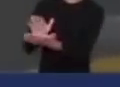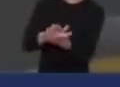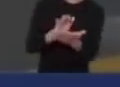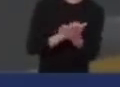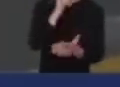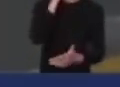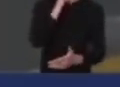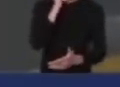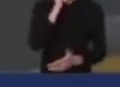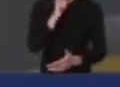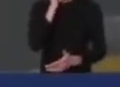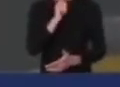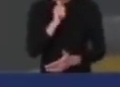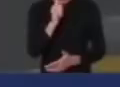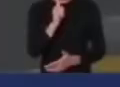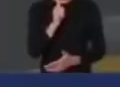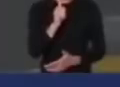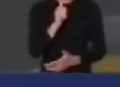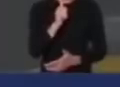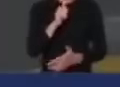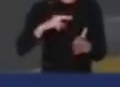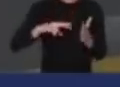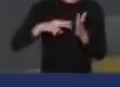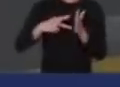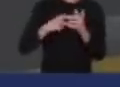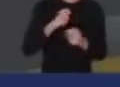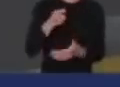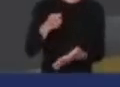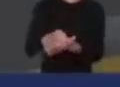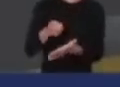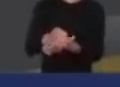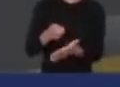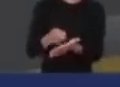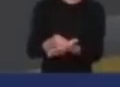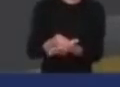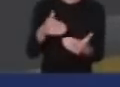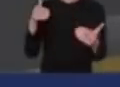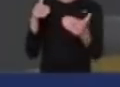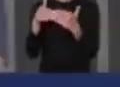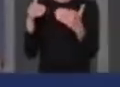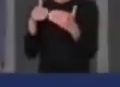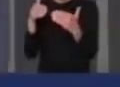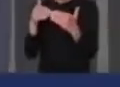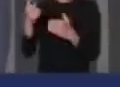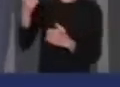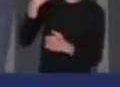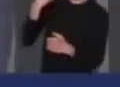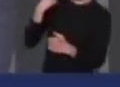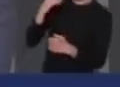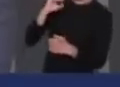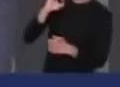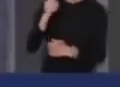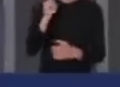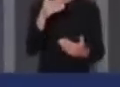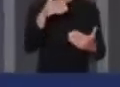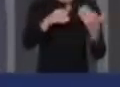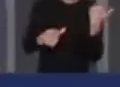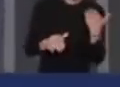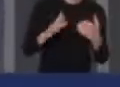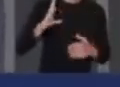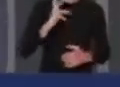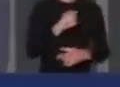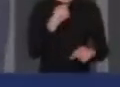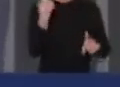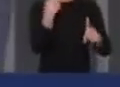toda a carreira dele como deputado e depois também como presidente da República. E a gente vê o Nicolas e a sensação que eu tenho, por isso que eu quero discutir